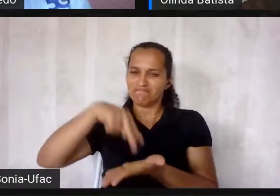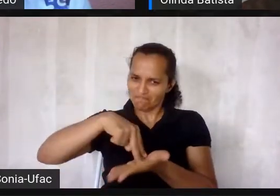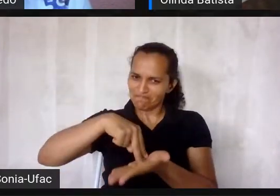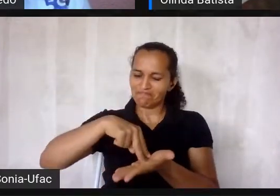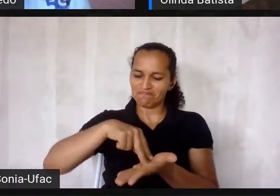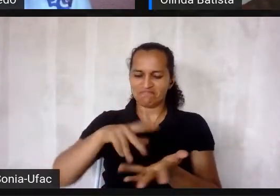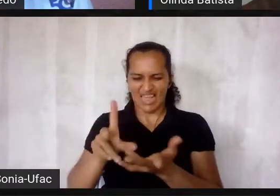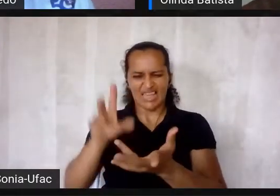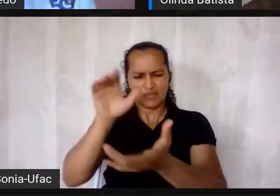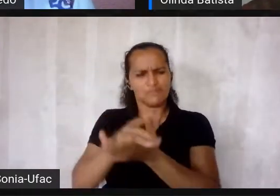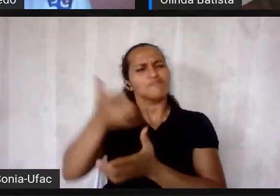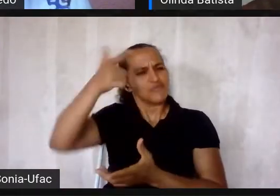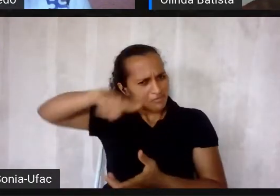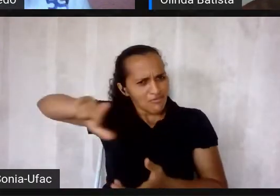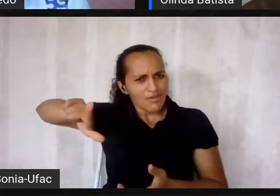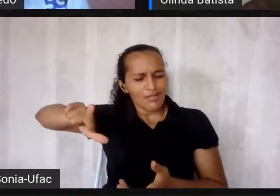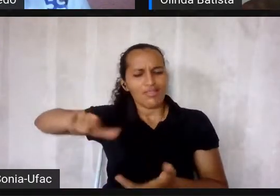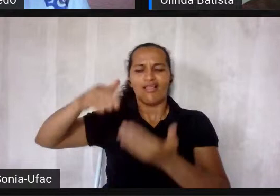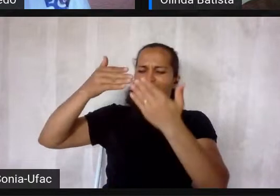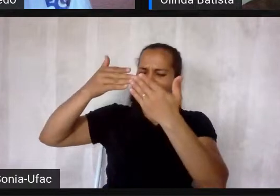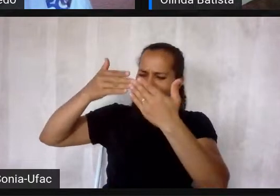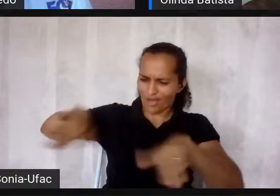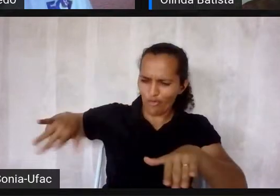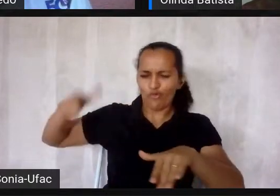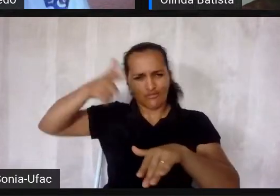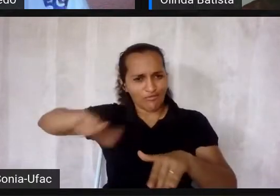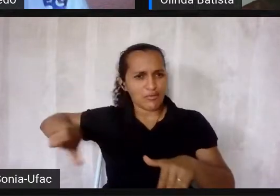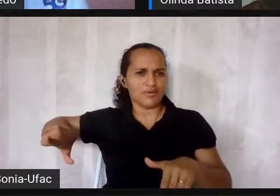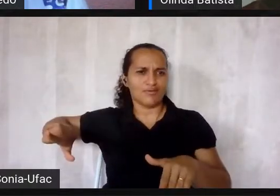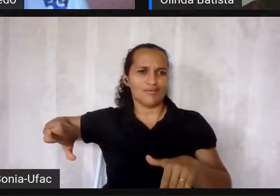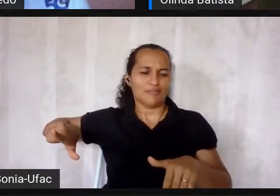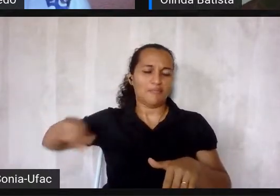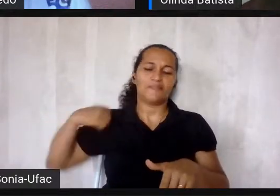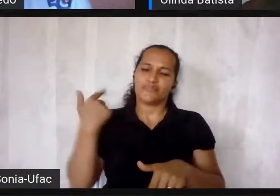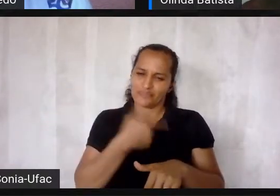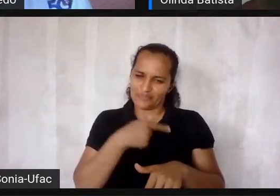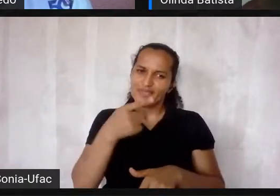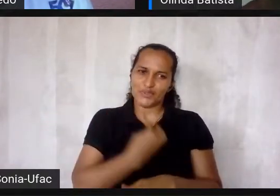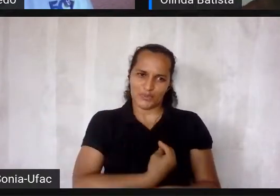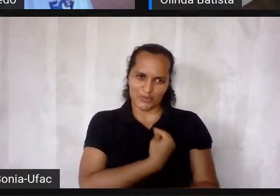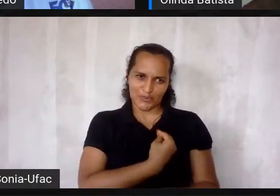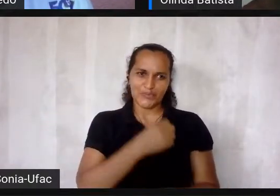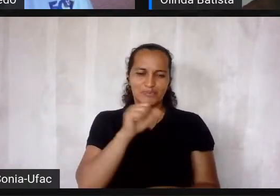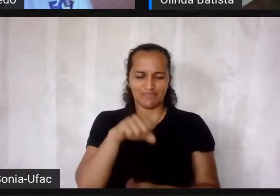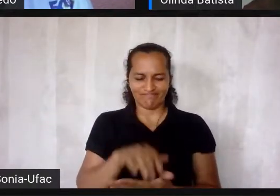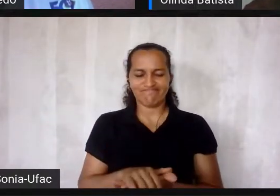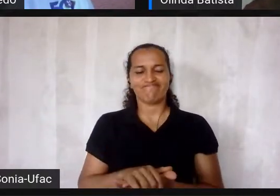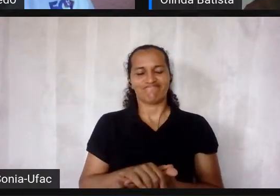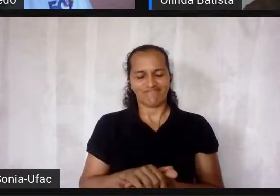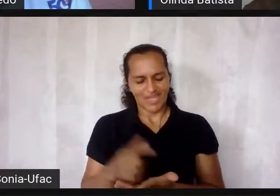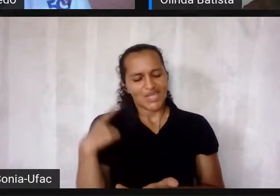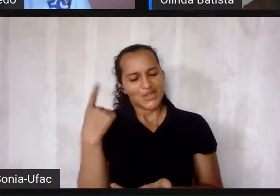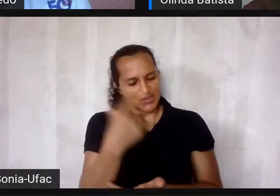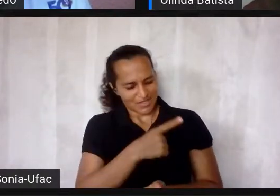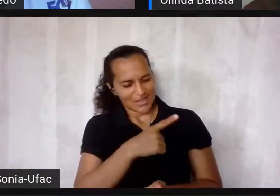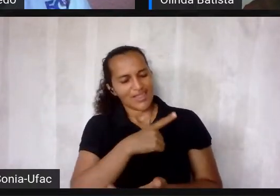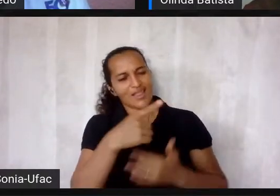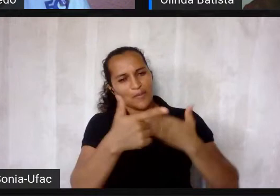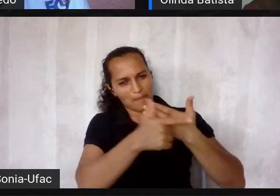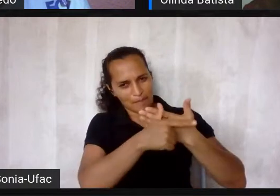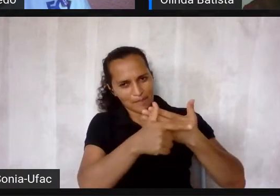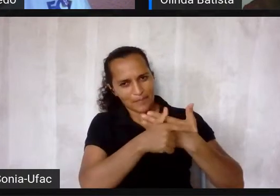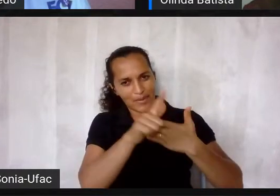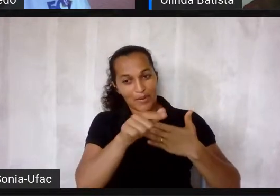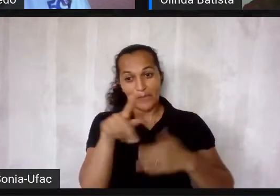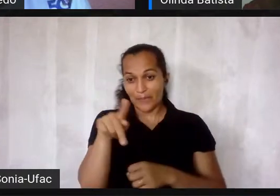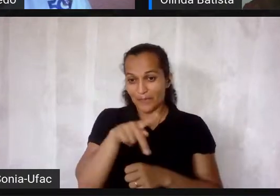marido, depois largou de novo. Mas nós temos essa missão e realmente um professor dedicado perde